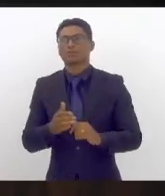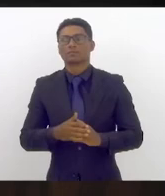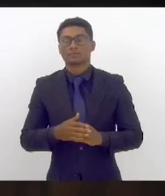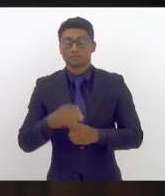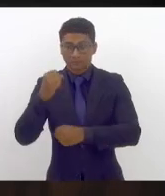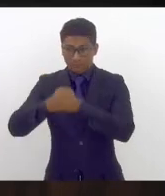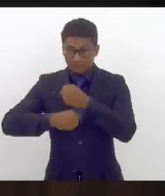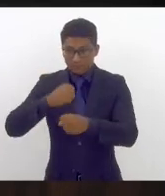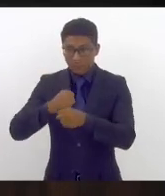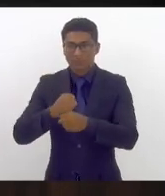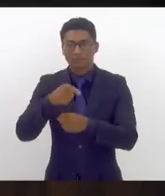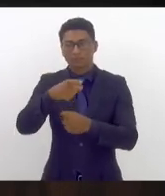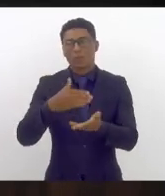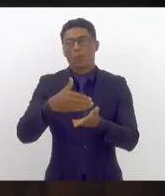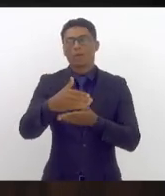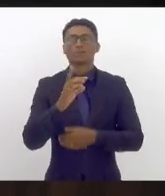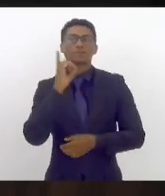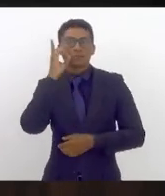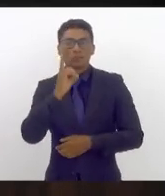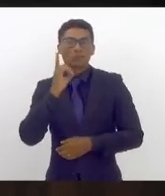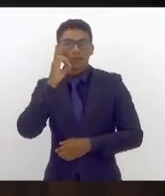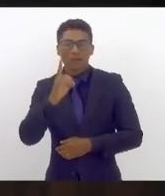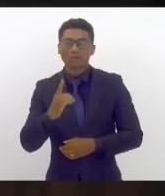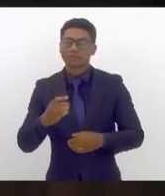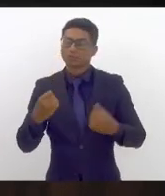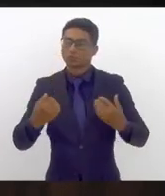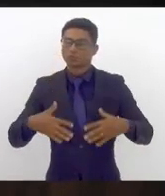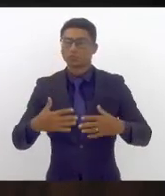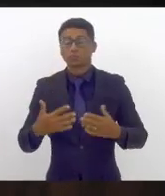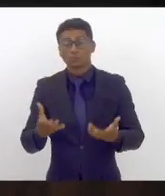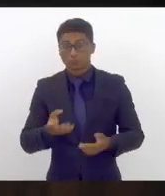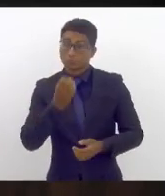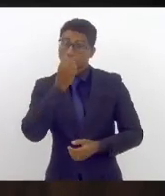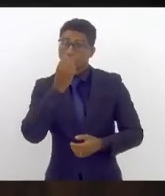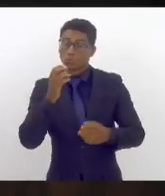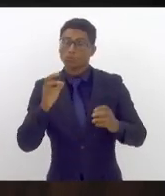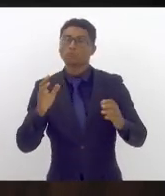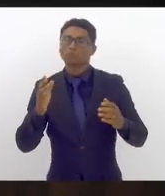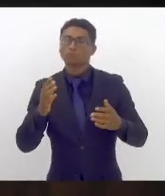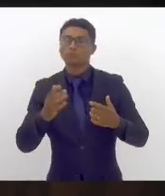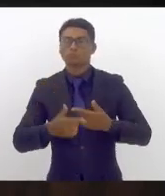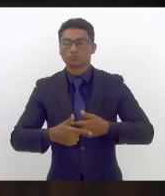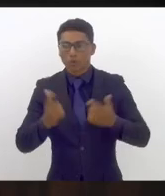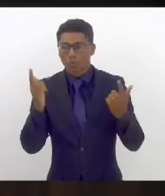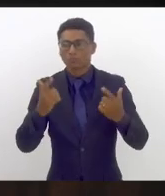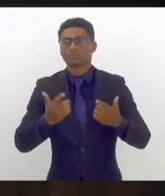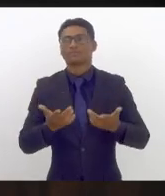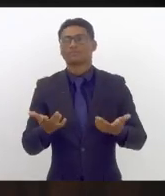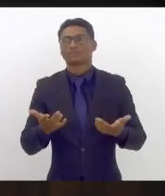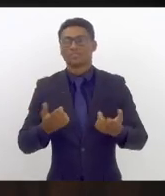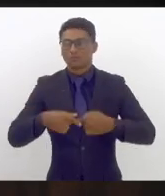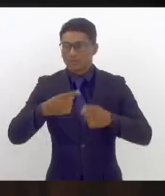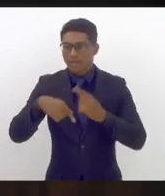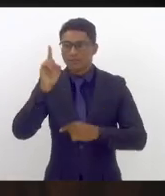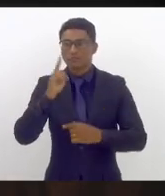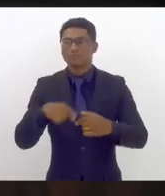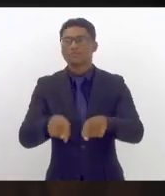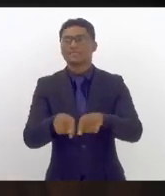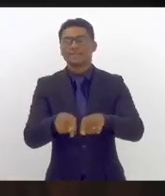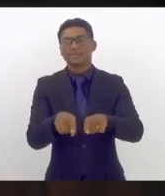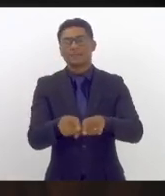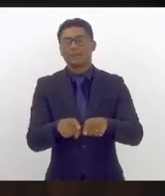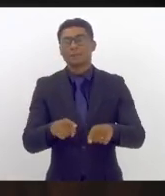aí muitas ditosa e com certeza teremos mais políticas aí voltada para as mulheres